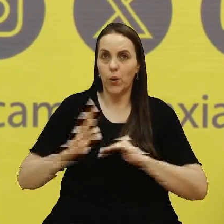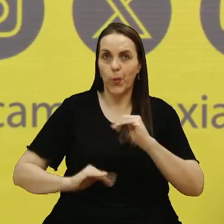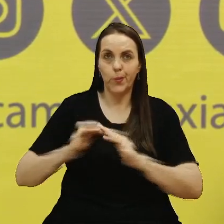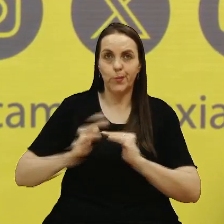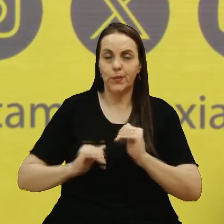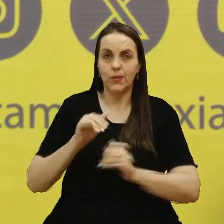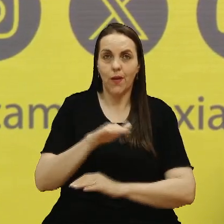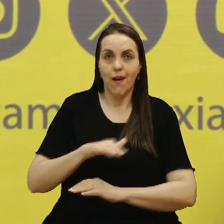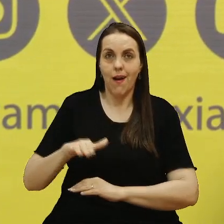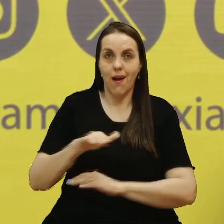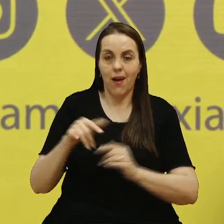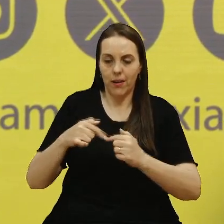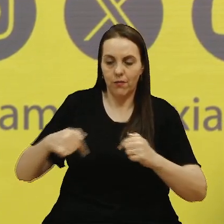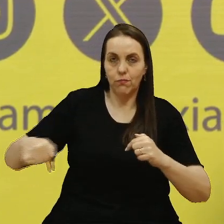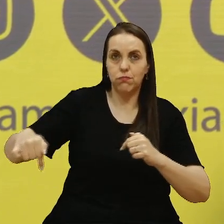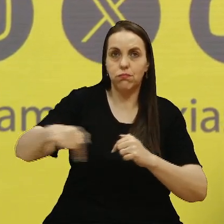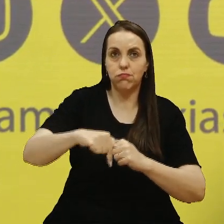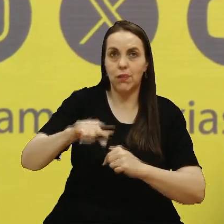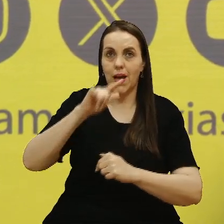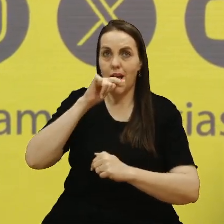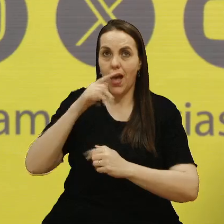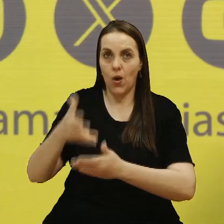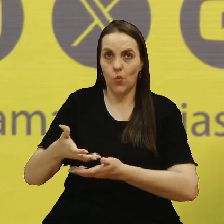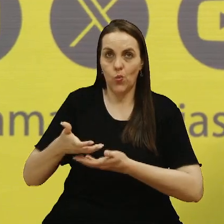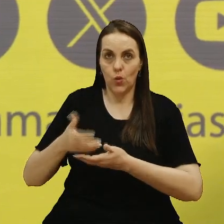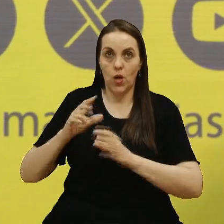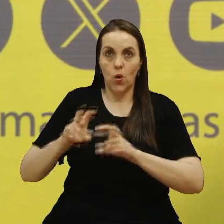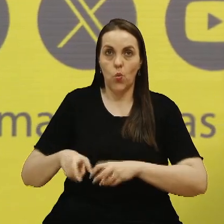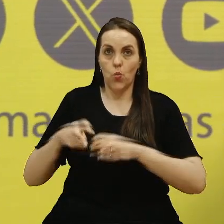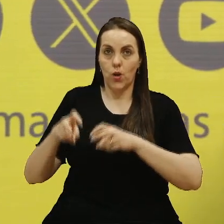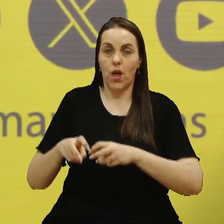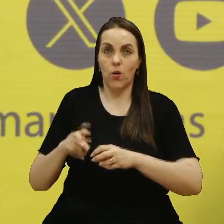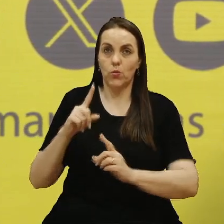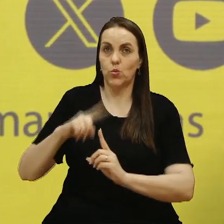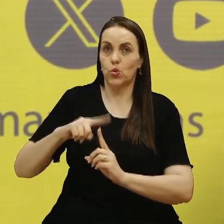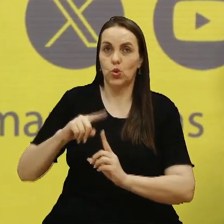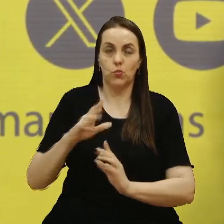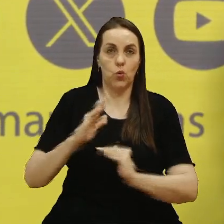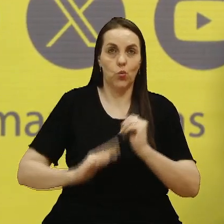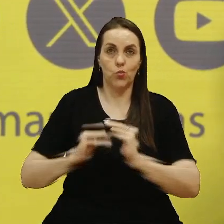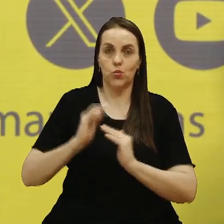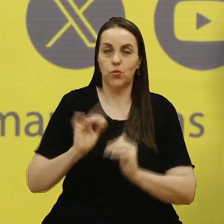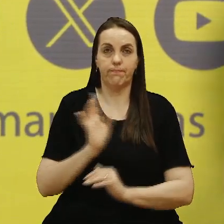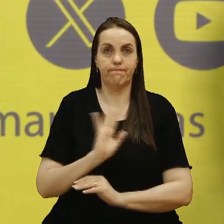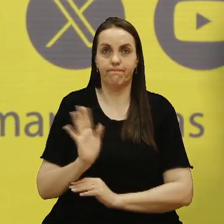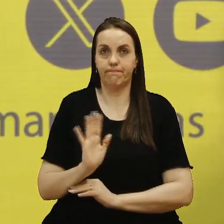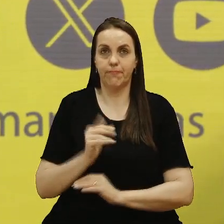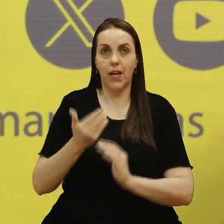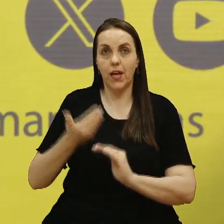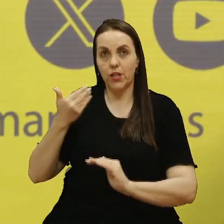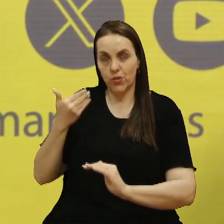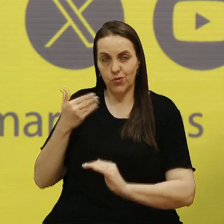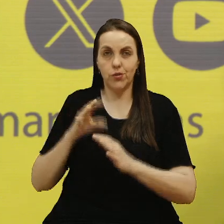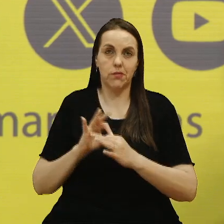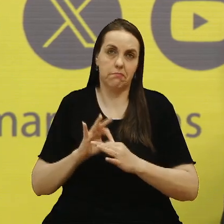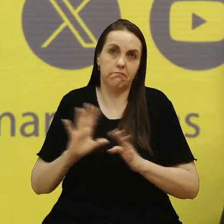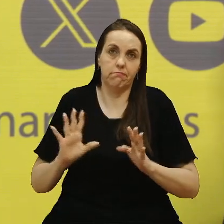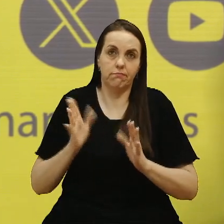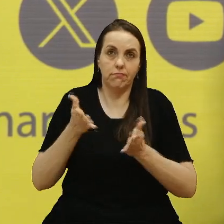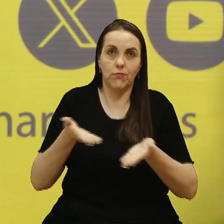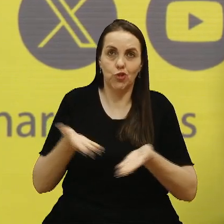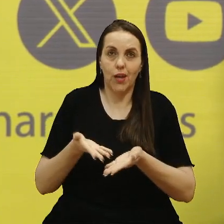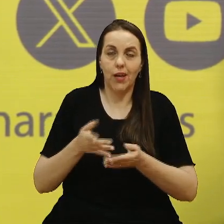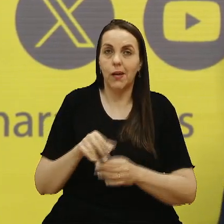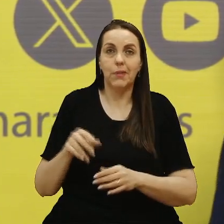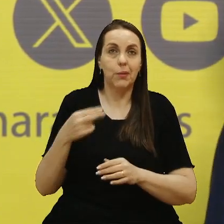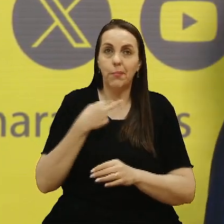em áreas de bacia de captação rurais, nenhum tipo de construção. Aquelas construções antigas são permitidas estarem lá, mas não podem